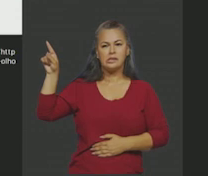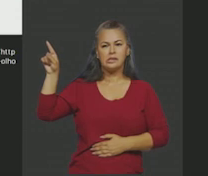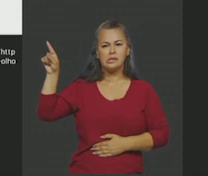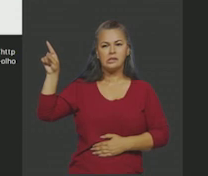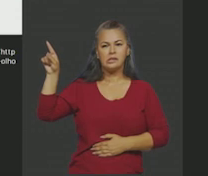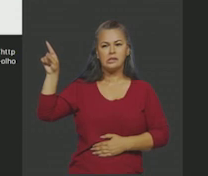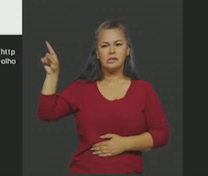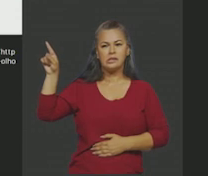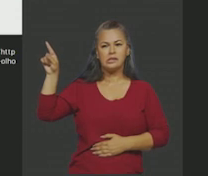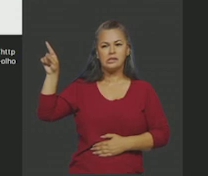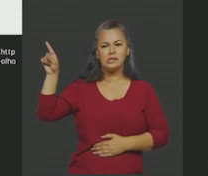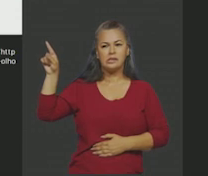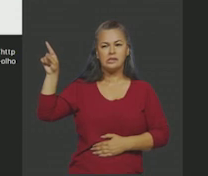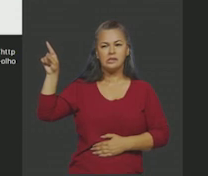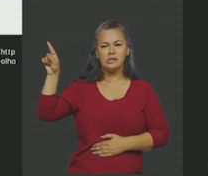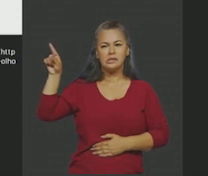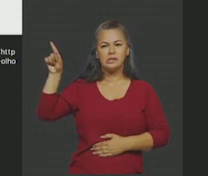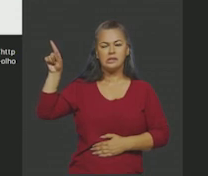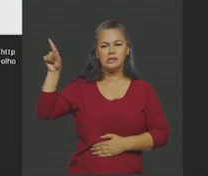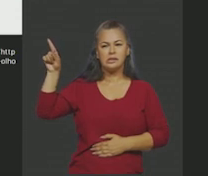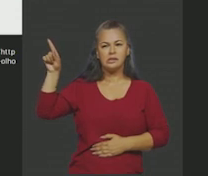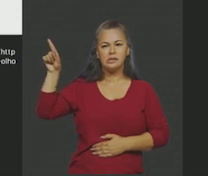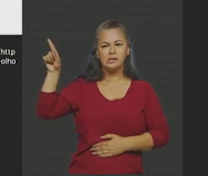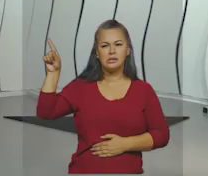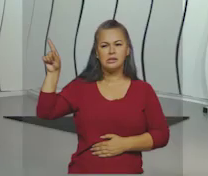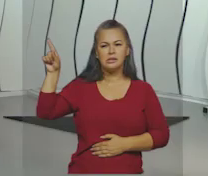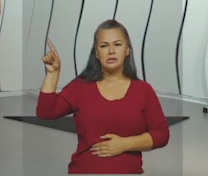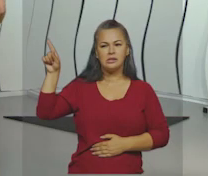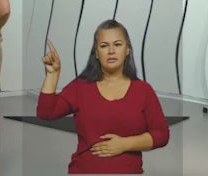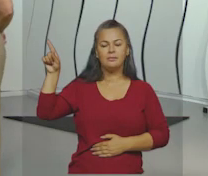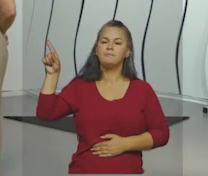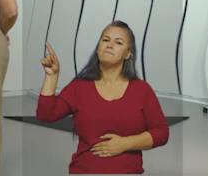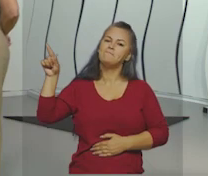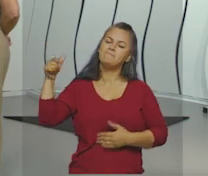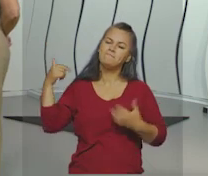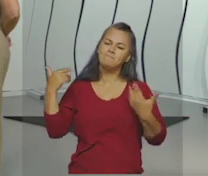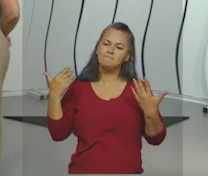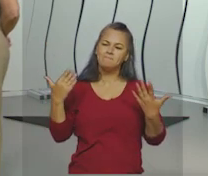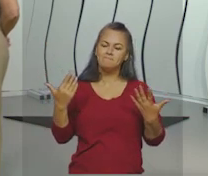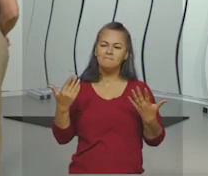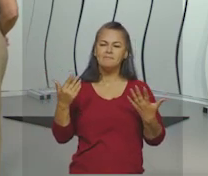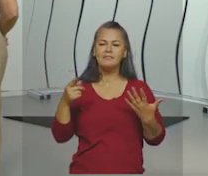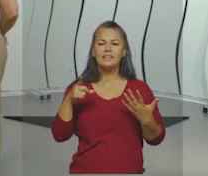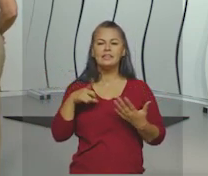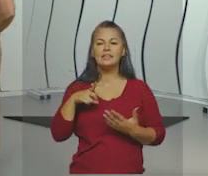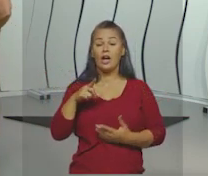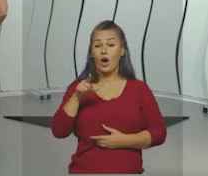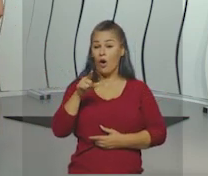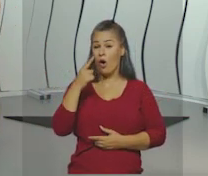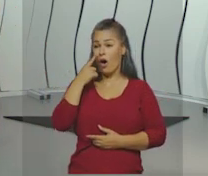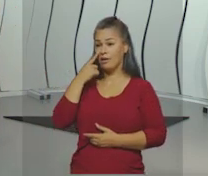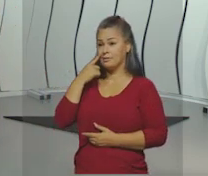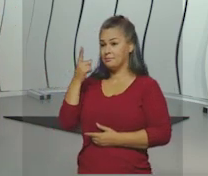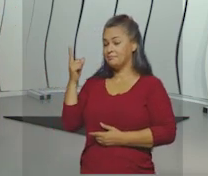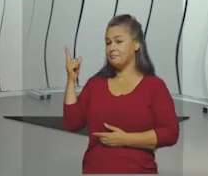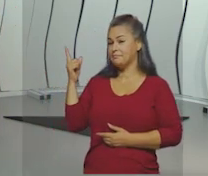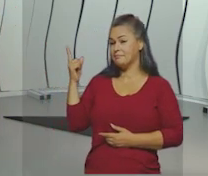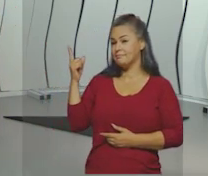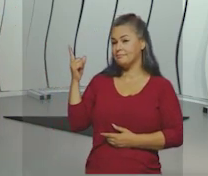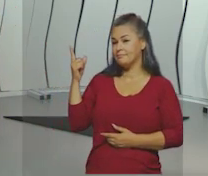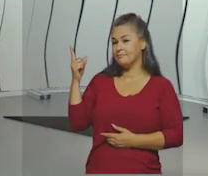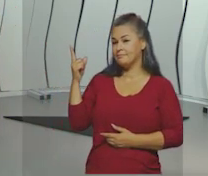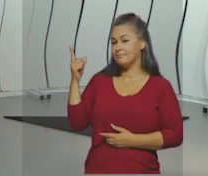Temos a retina, que é uma outra membrana no fundo do olho lá, tá? E nós temos, olha que interessante, o